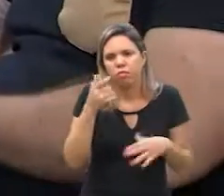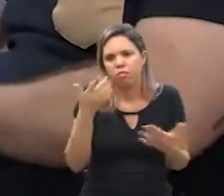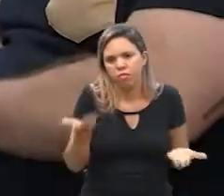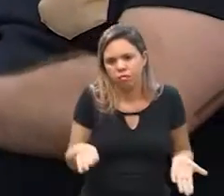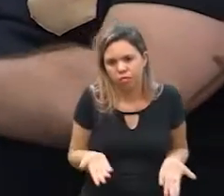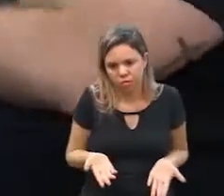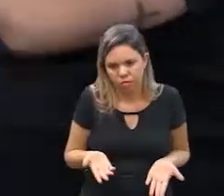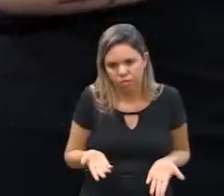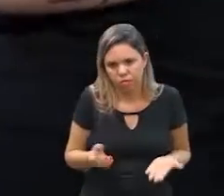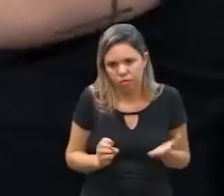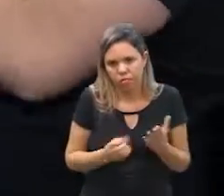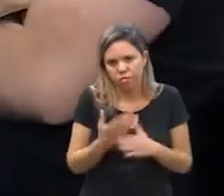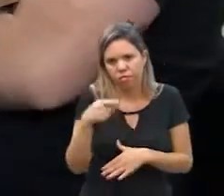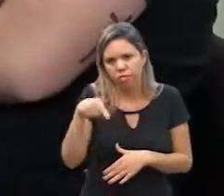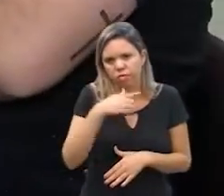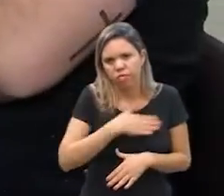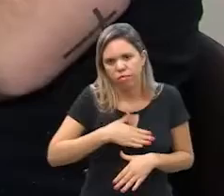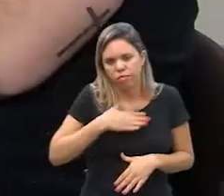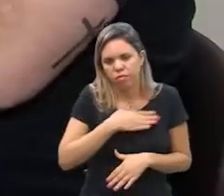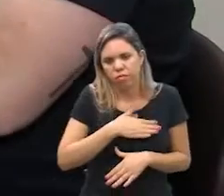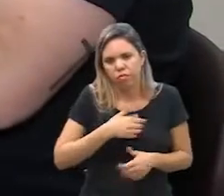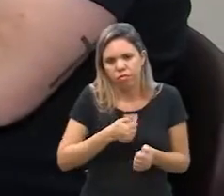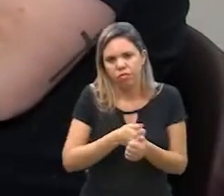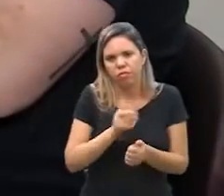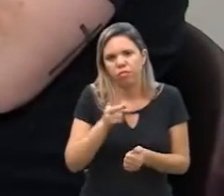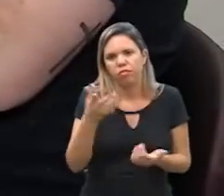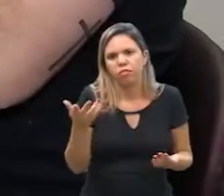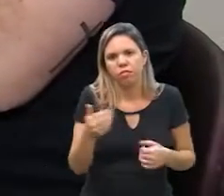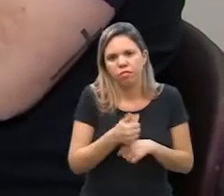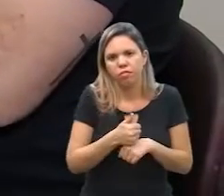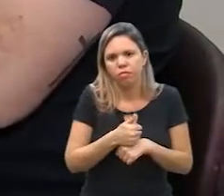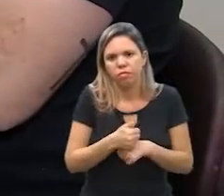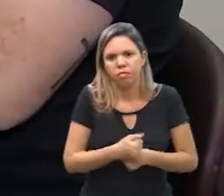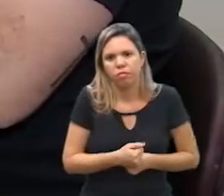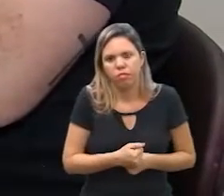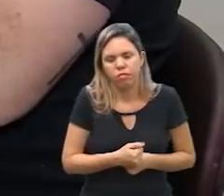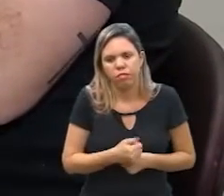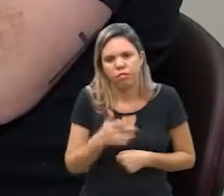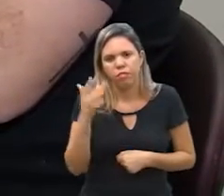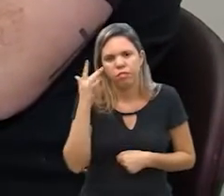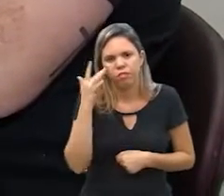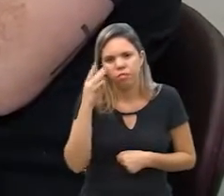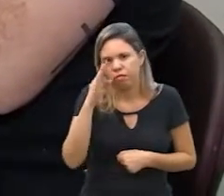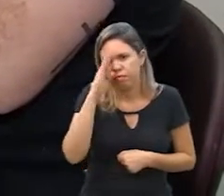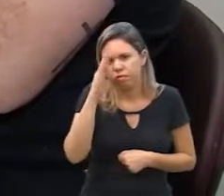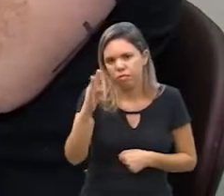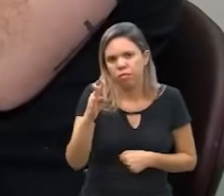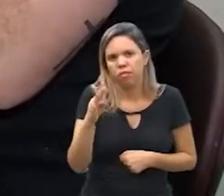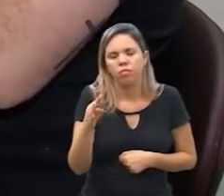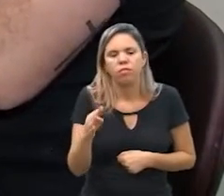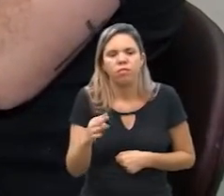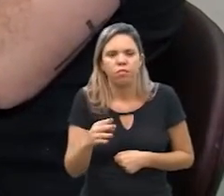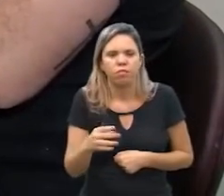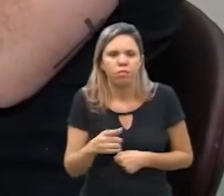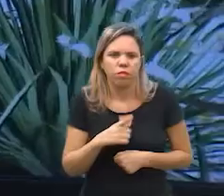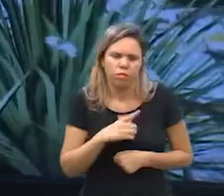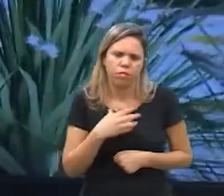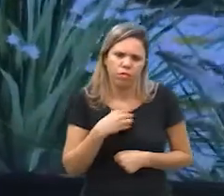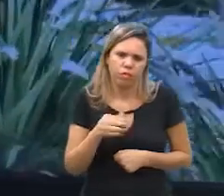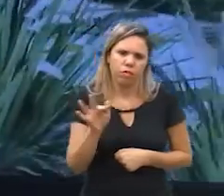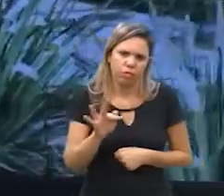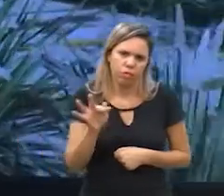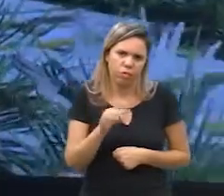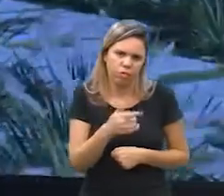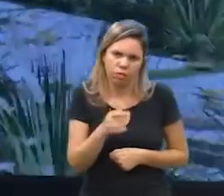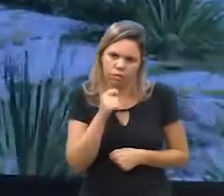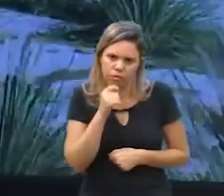casa e, de repente, gostaria de seguir essa profissão? Eu acho que principal, né? Eu tenho filho prestando faculdade,